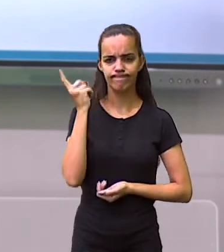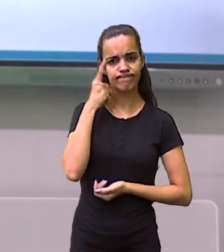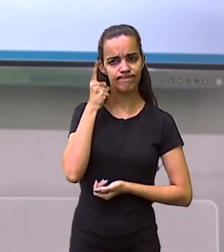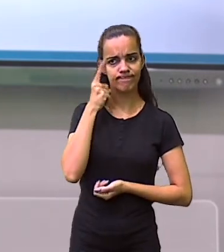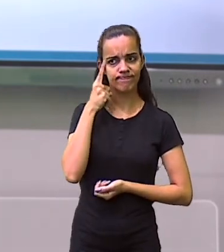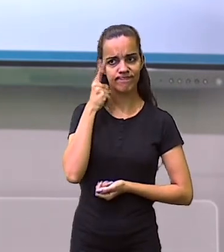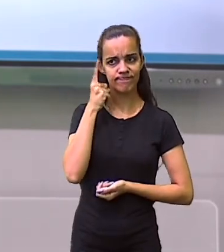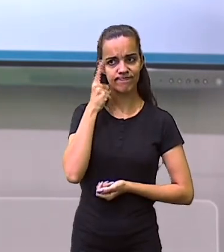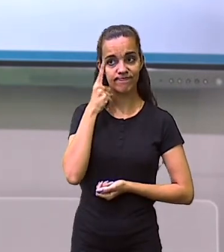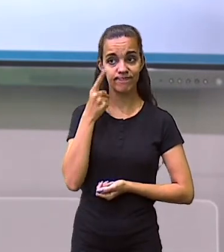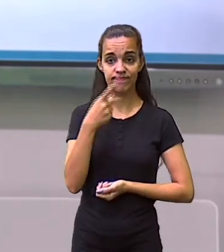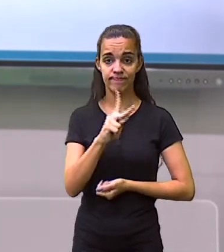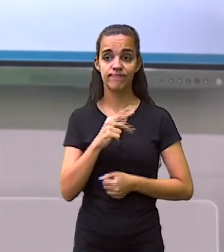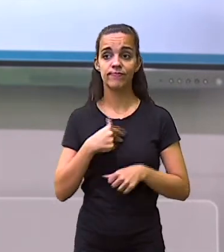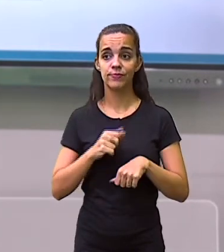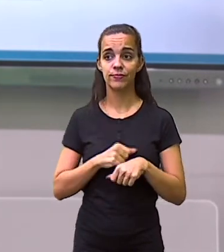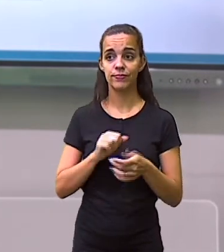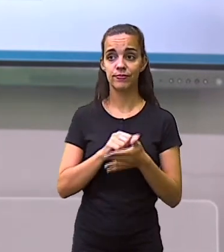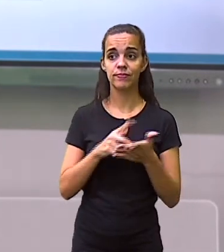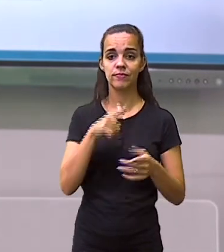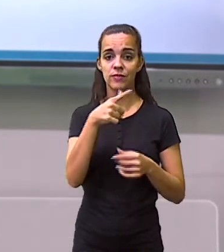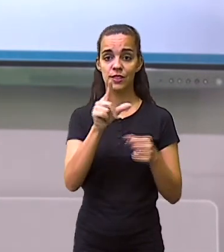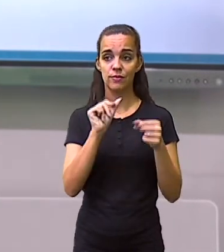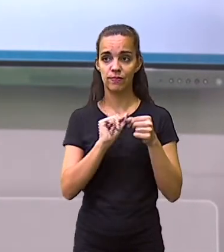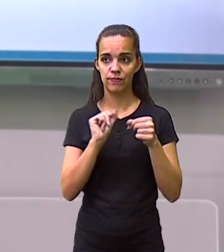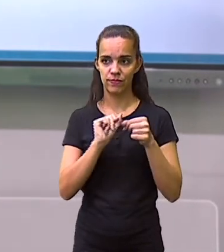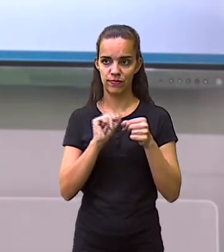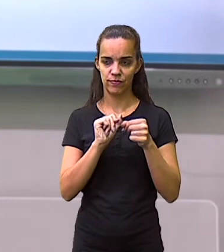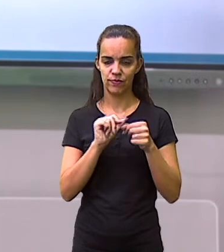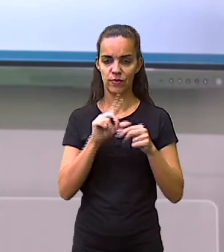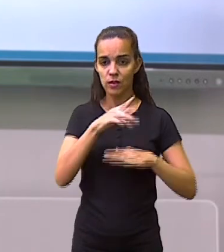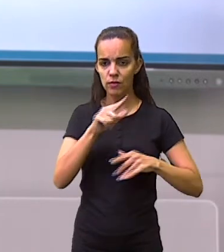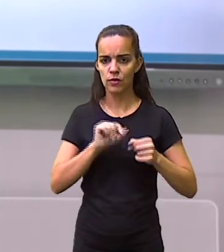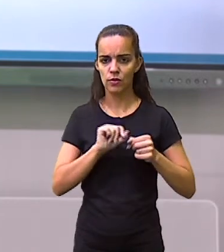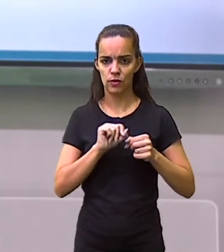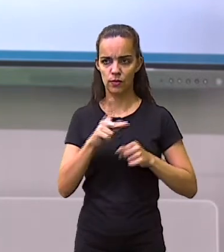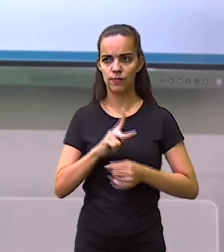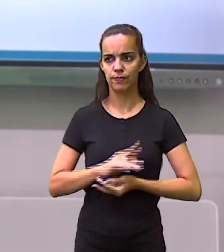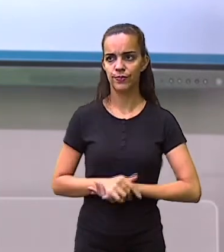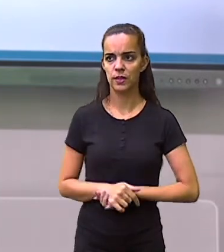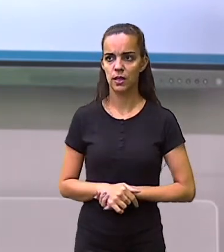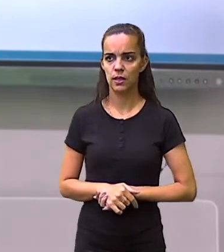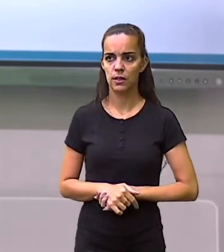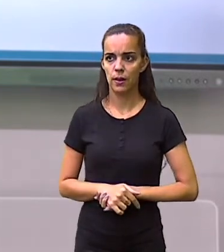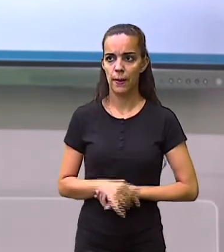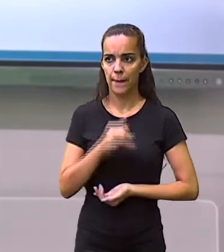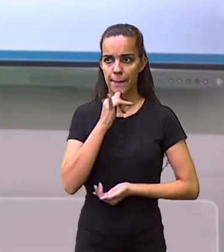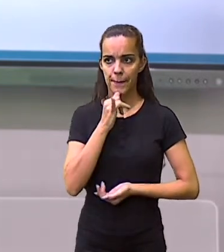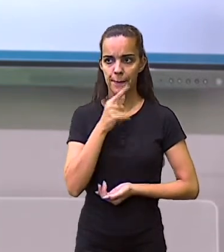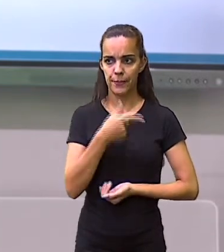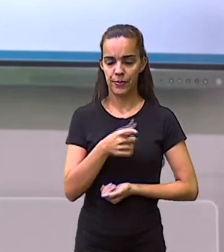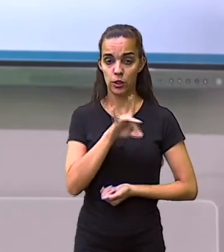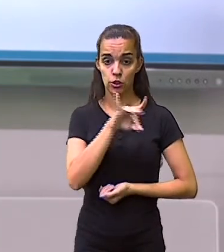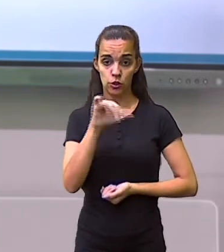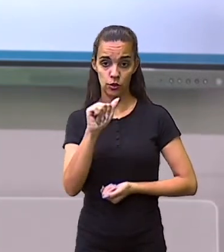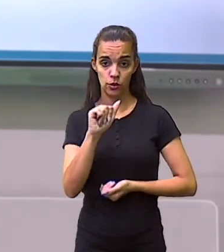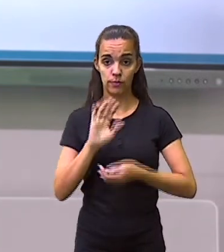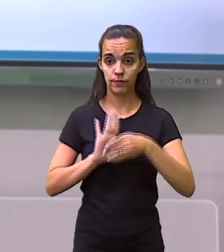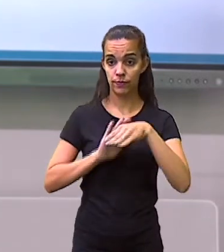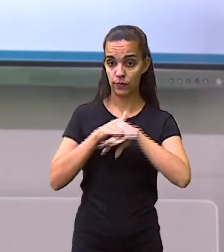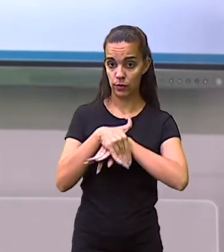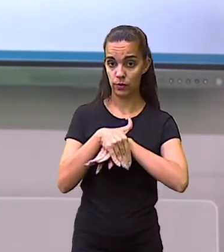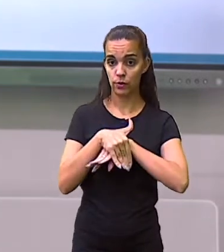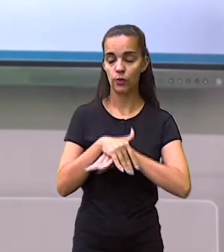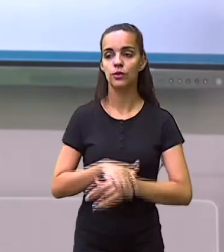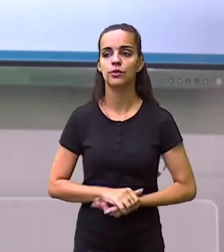Pense nas atividades que você desenvolve. Elas são diferentes no dia e